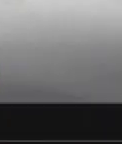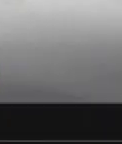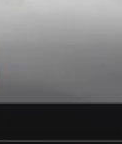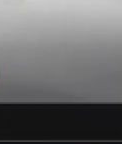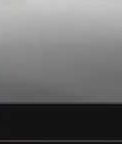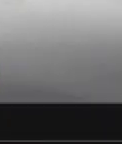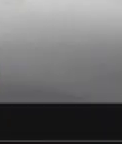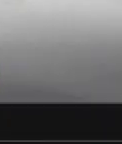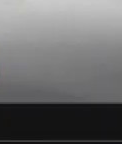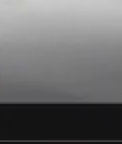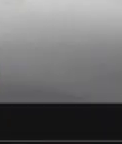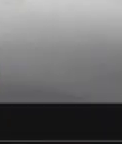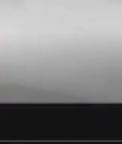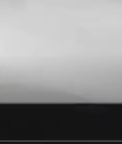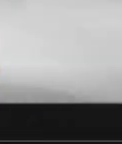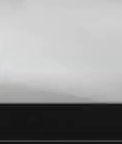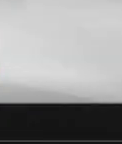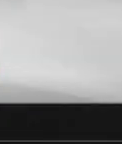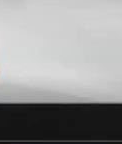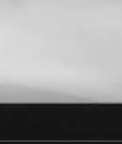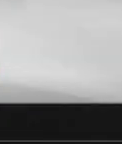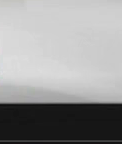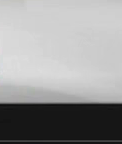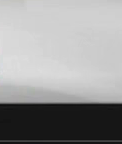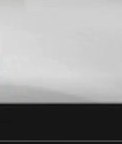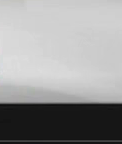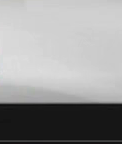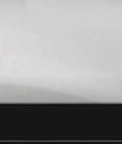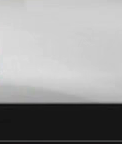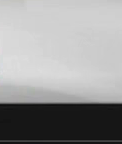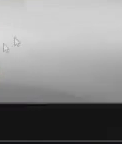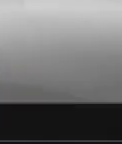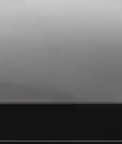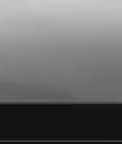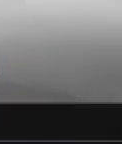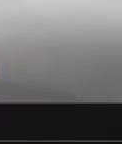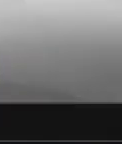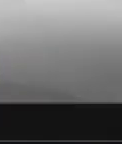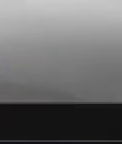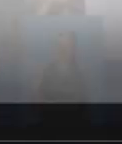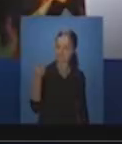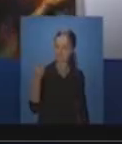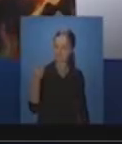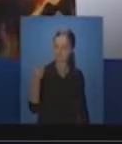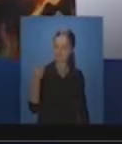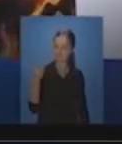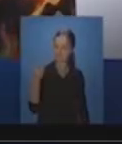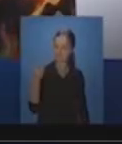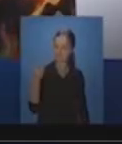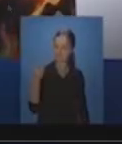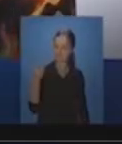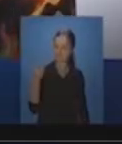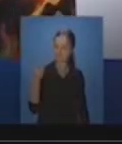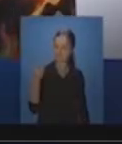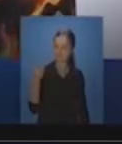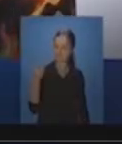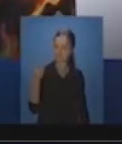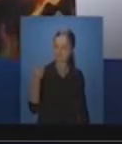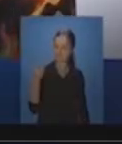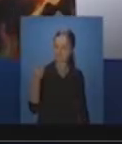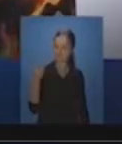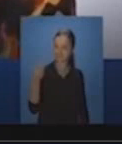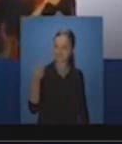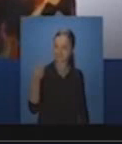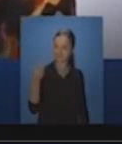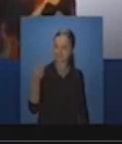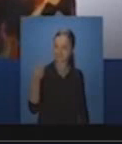22. O Tiririca aí. Gente, o Tiririca foi eleito como voto de protesto e aparentemente. Mais votado, né? É, bateu mais de 1 milhão. E aparentemente